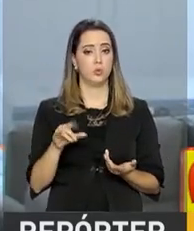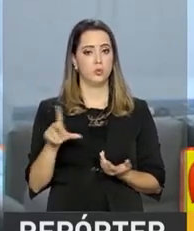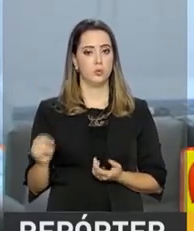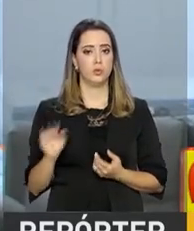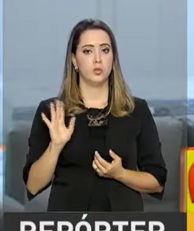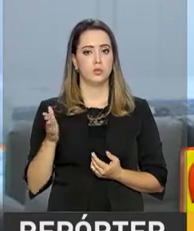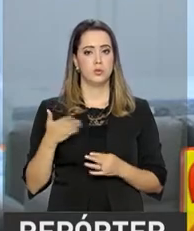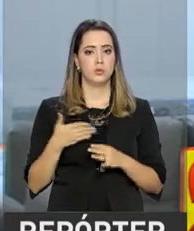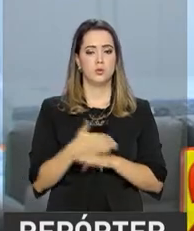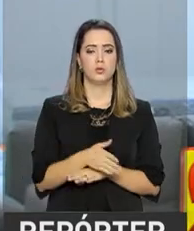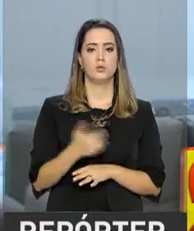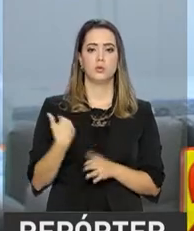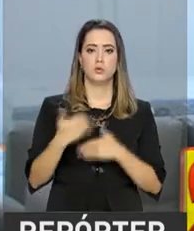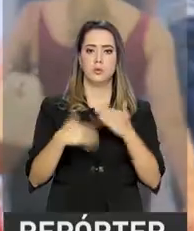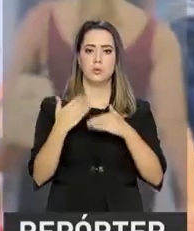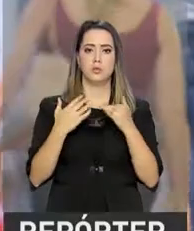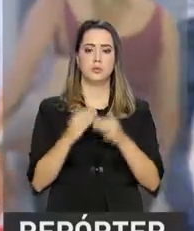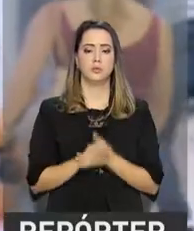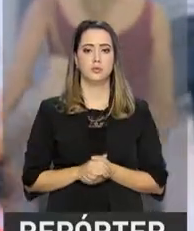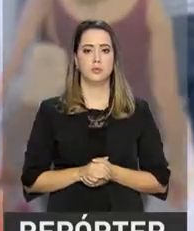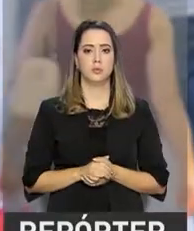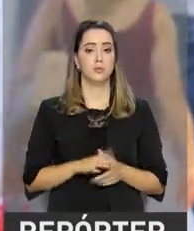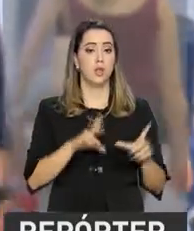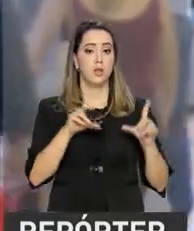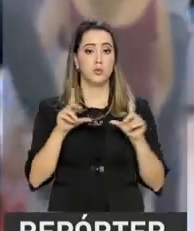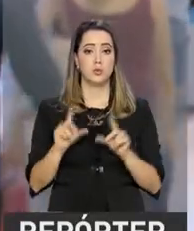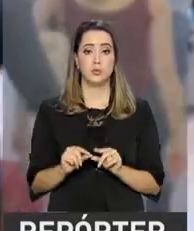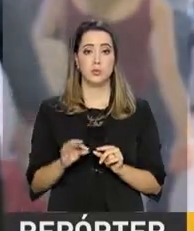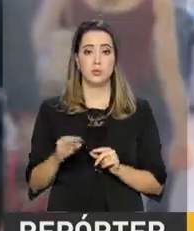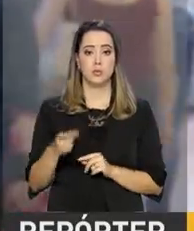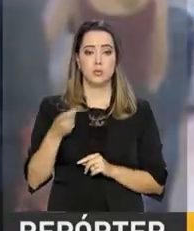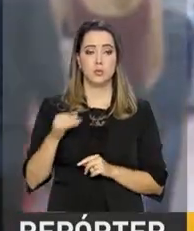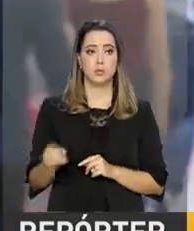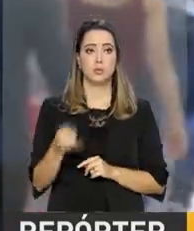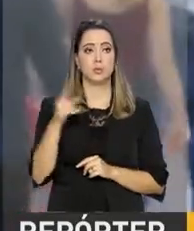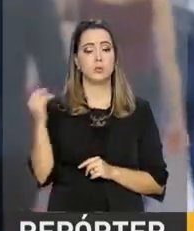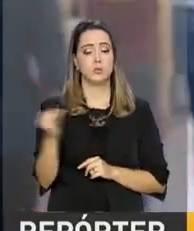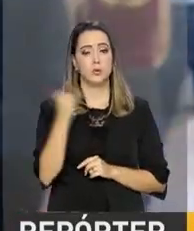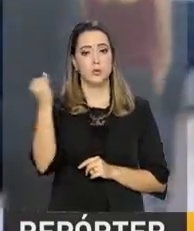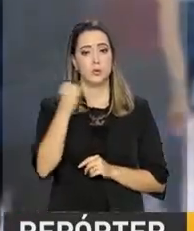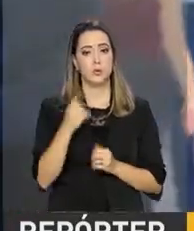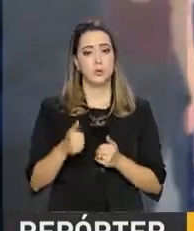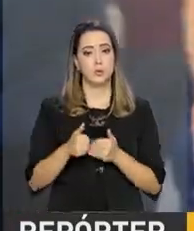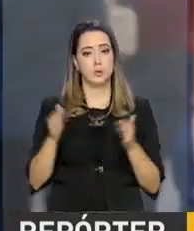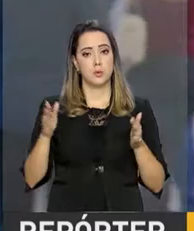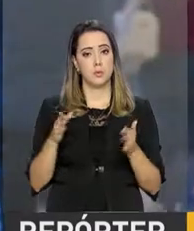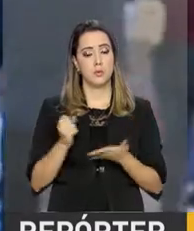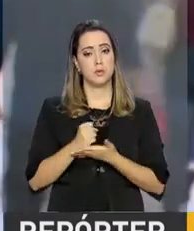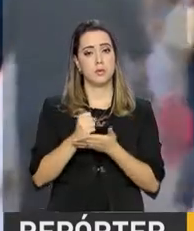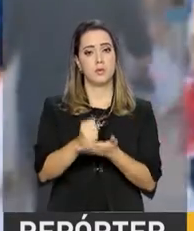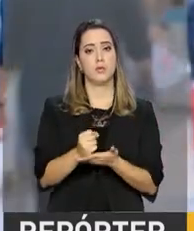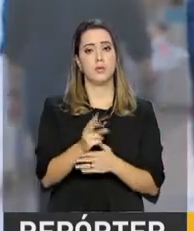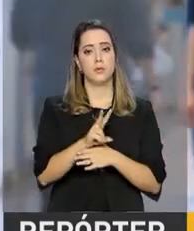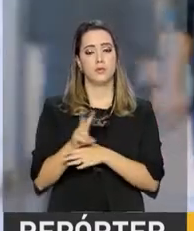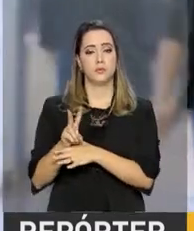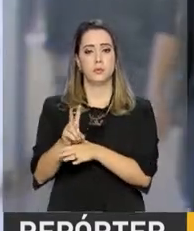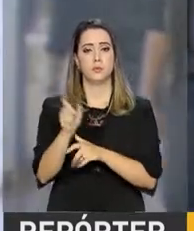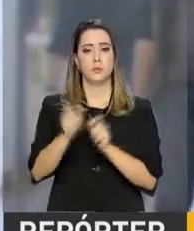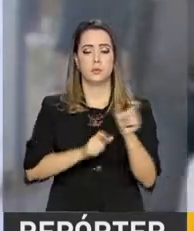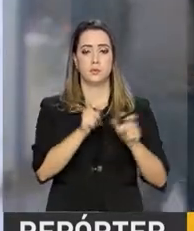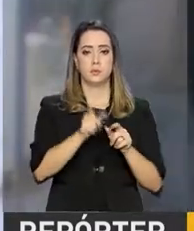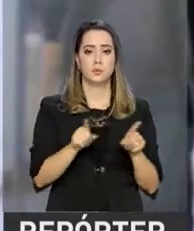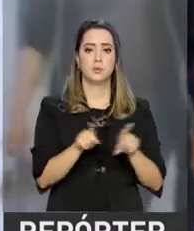automaticamente as vendas não só aumentar a queda na taxa de juro é importante para aumentar a oferta de crédito para o consumidor final